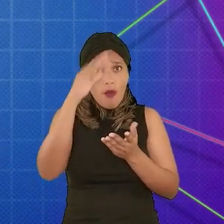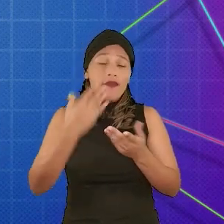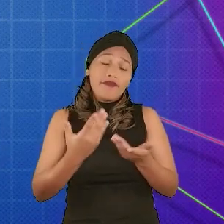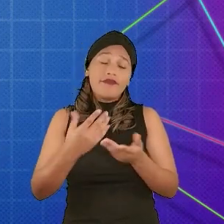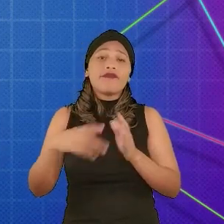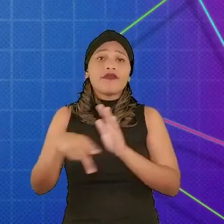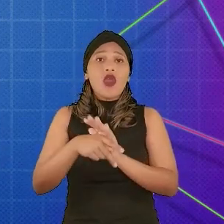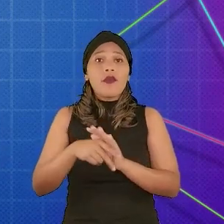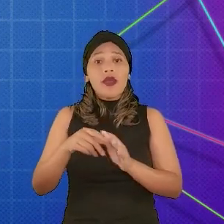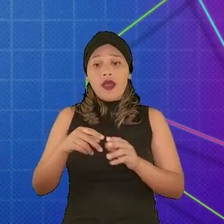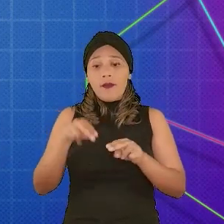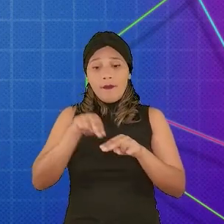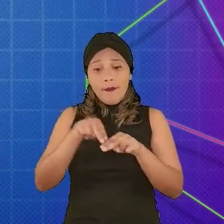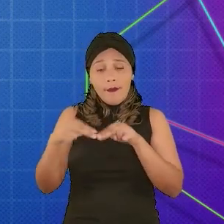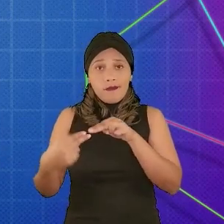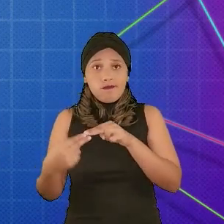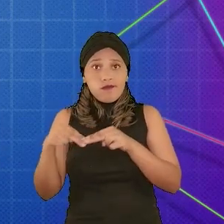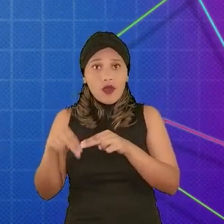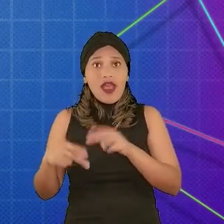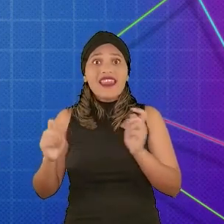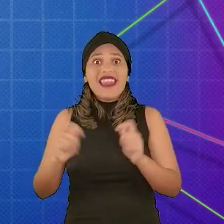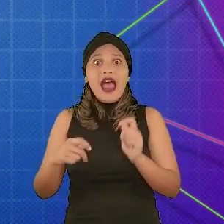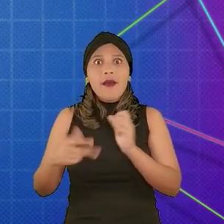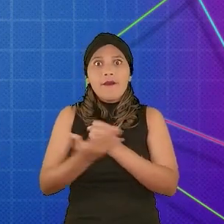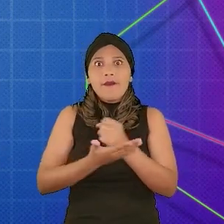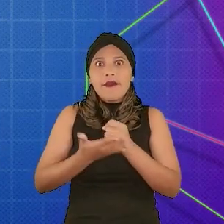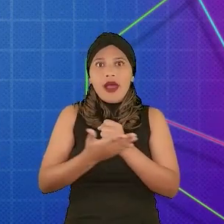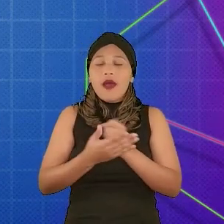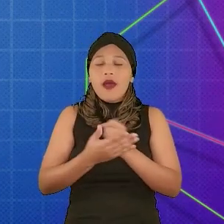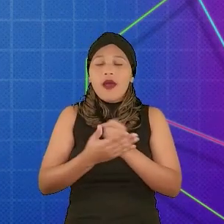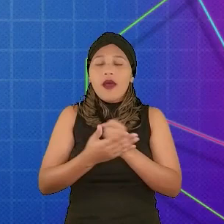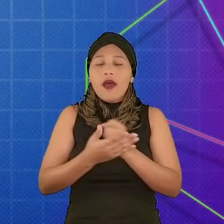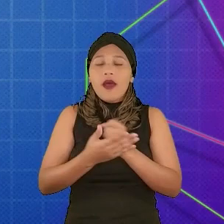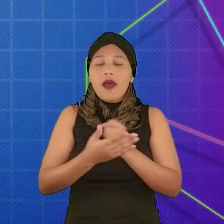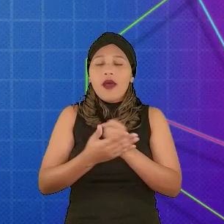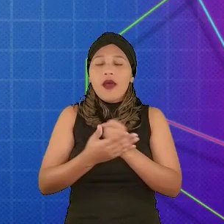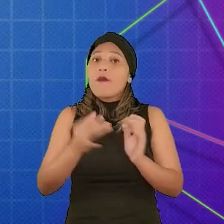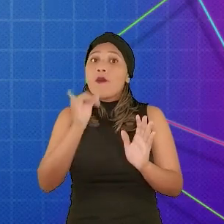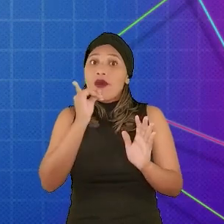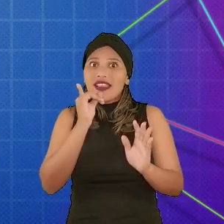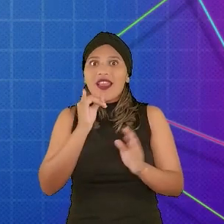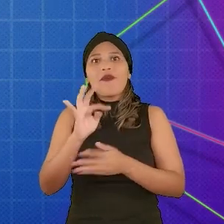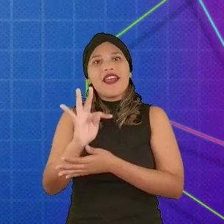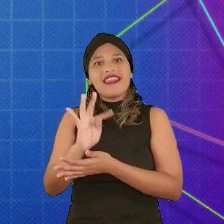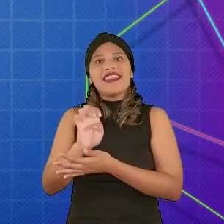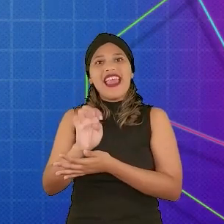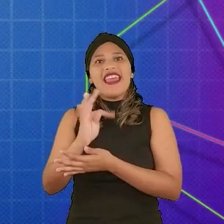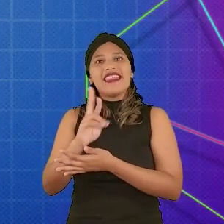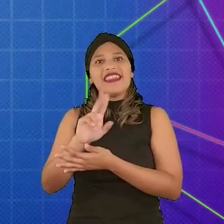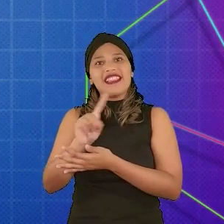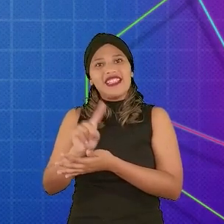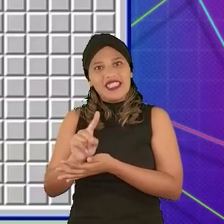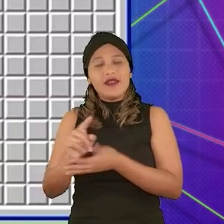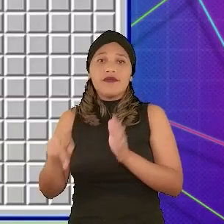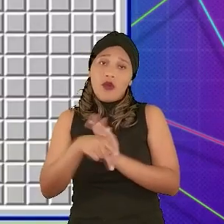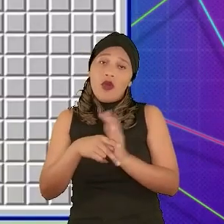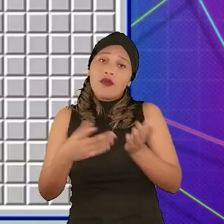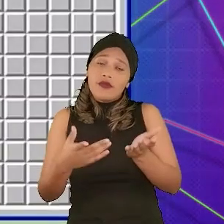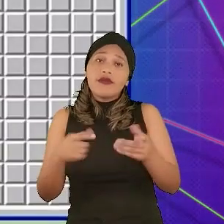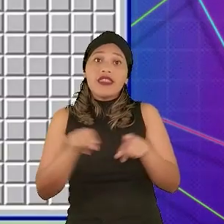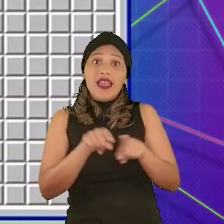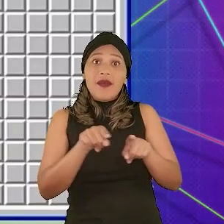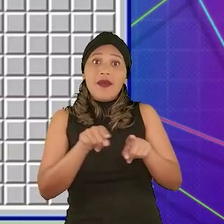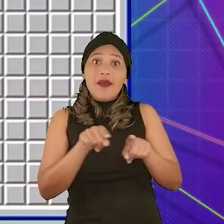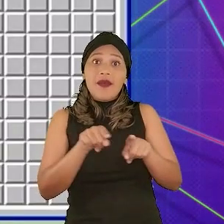um puzzle pode construir a estrutura de todo o game, como Tetris, Logomarca do jogo Tetris. que se trata de encaixar peças. Campo